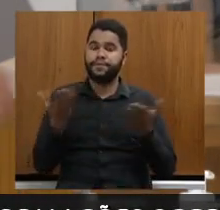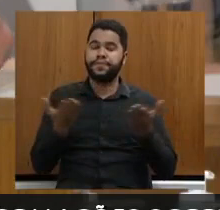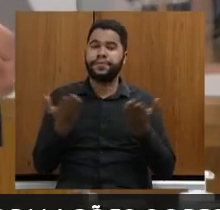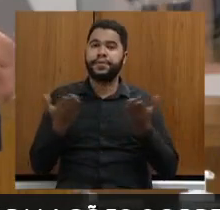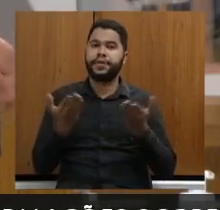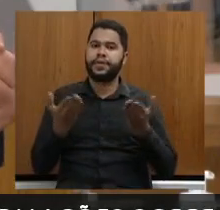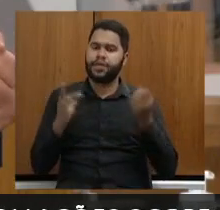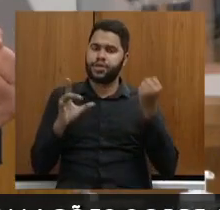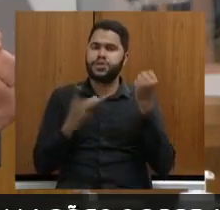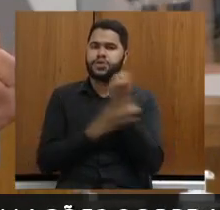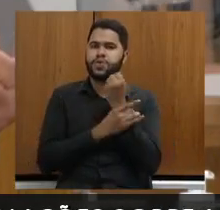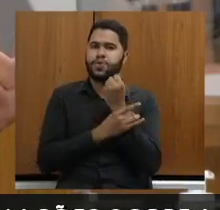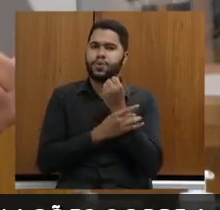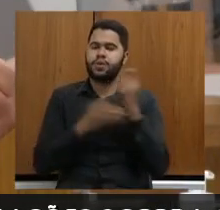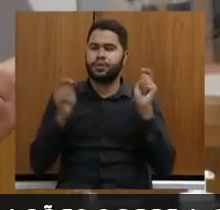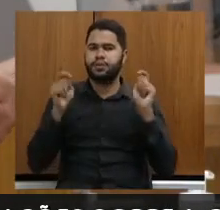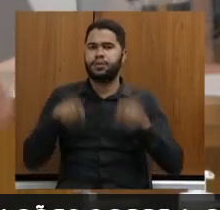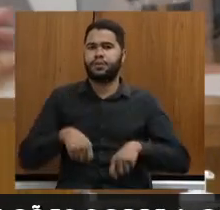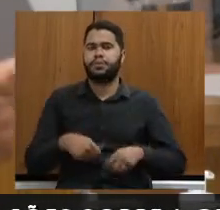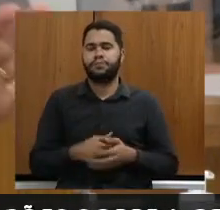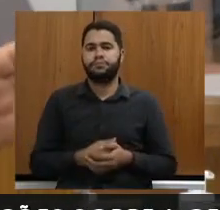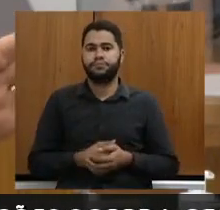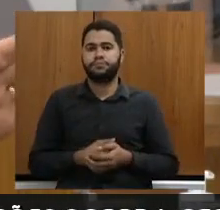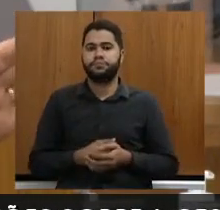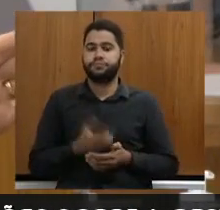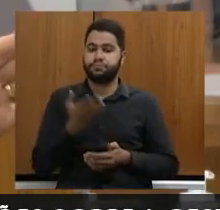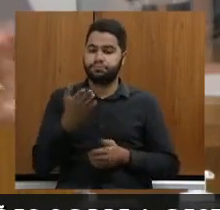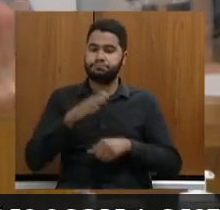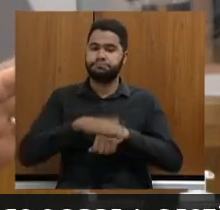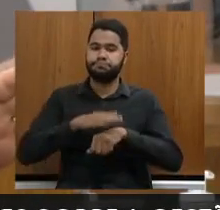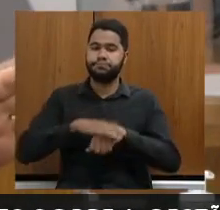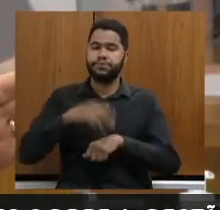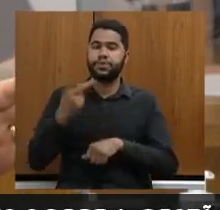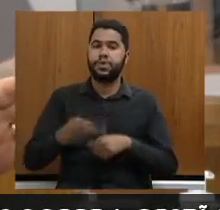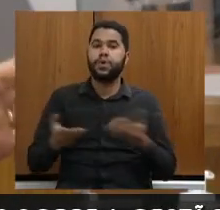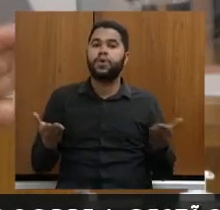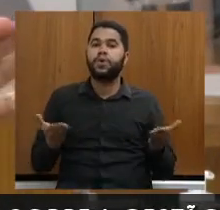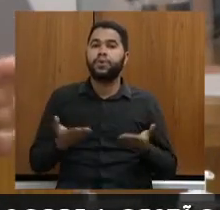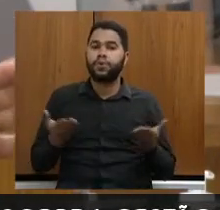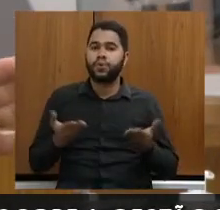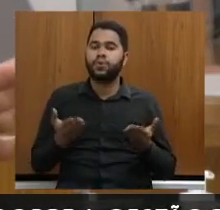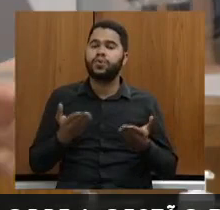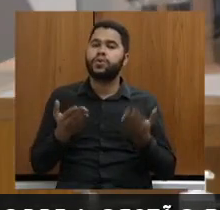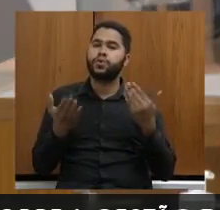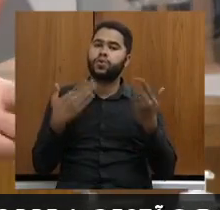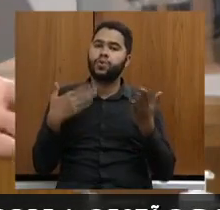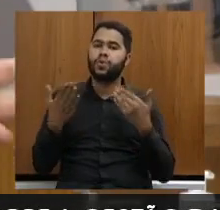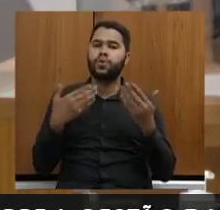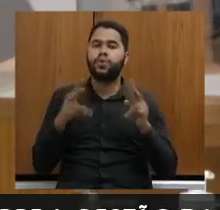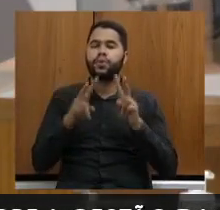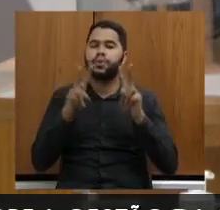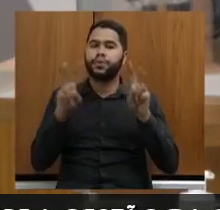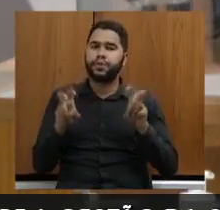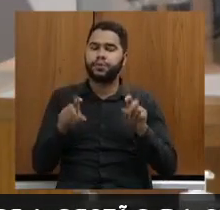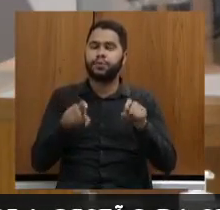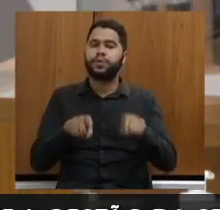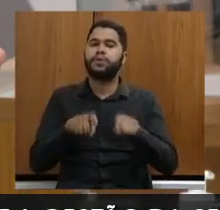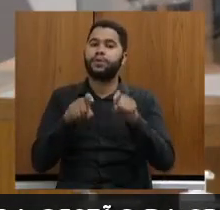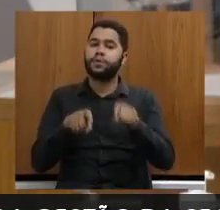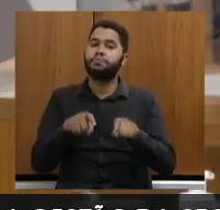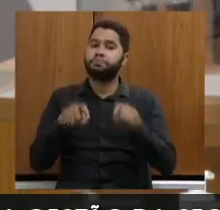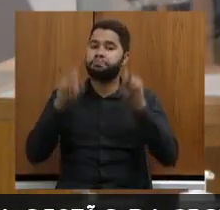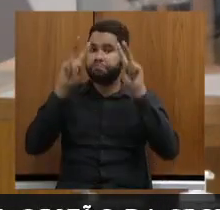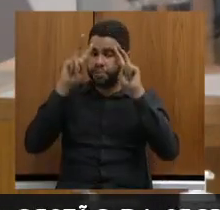agora de muita segurança de muita capacidade então senhora tem nessa casa hoje e a gente conversa muito eu sou do interior também